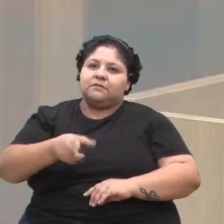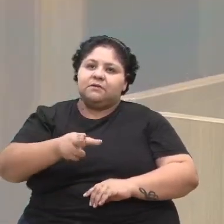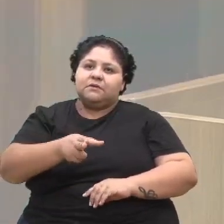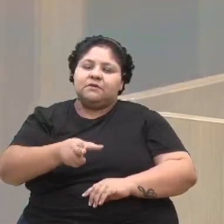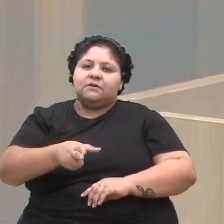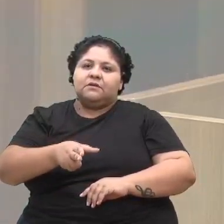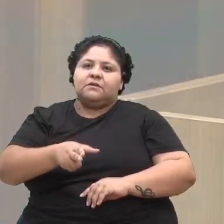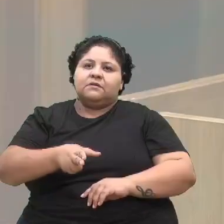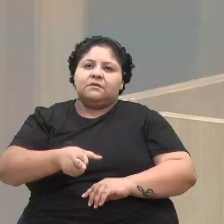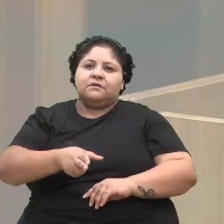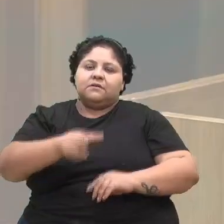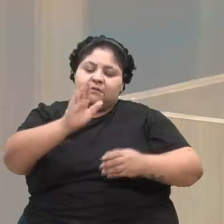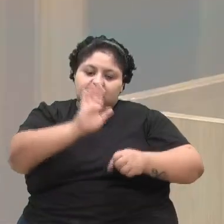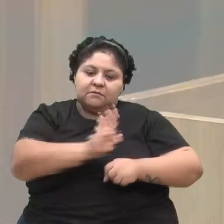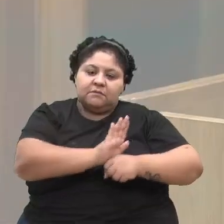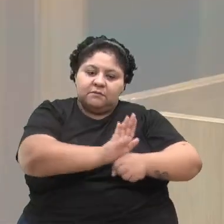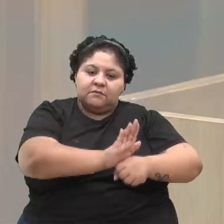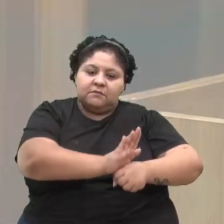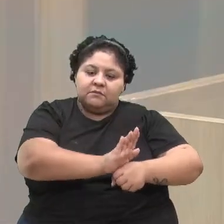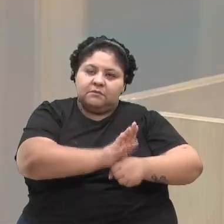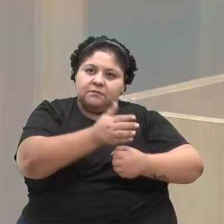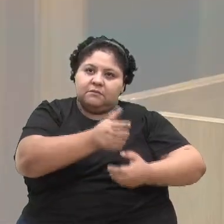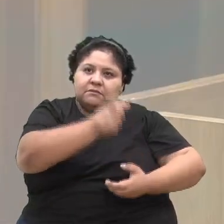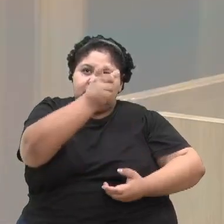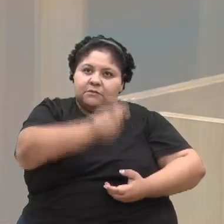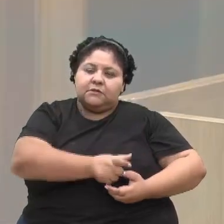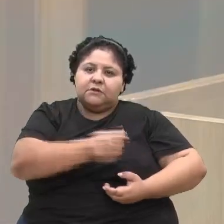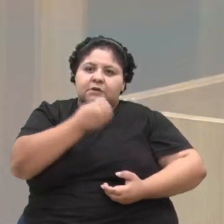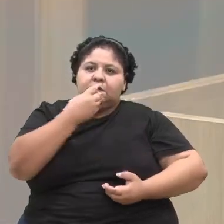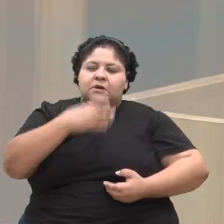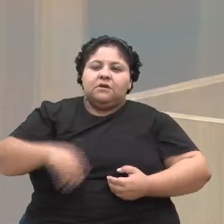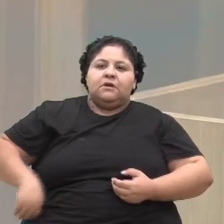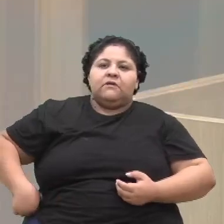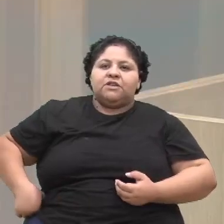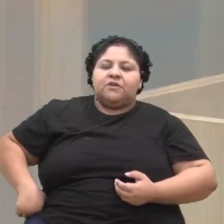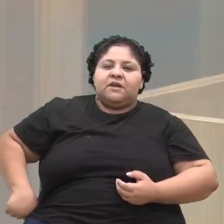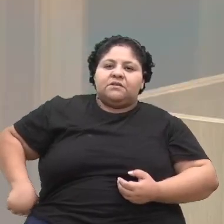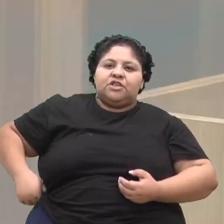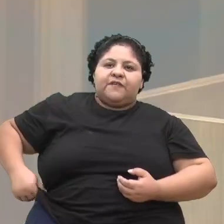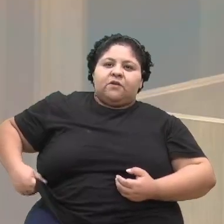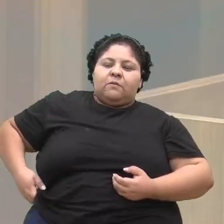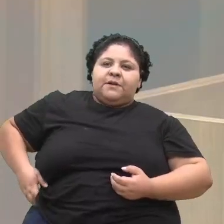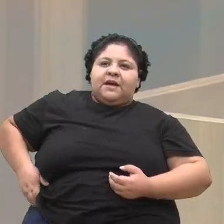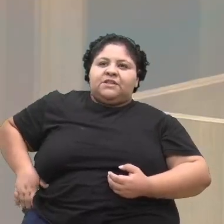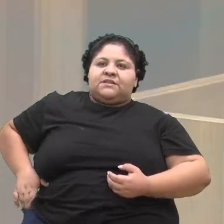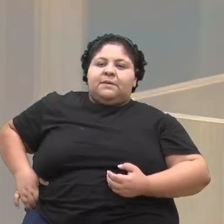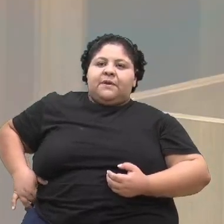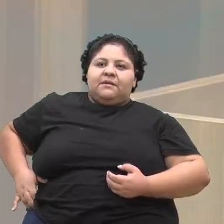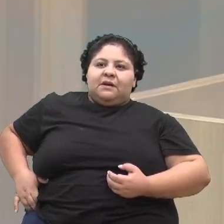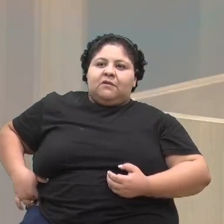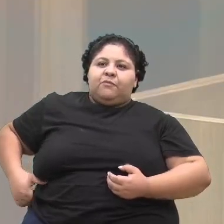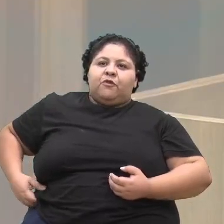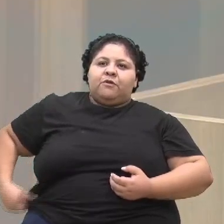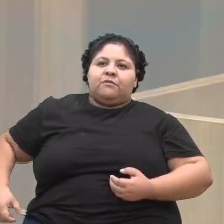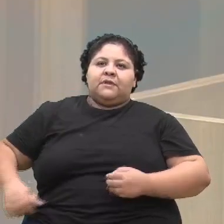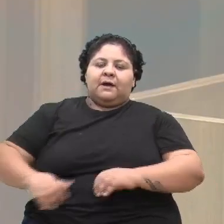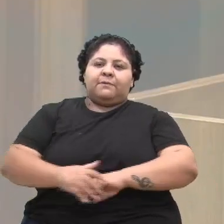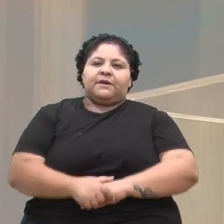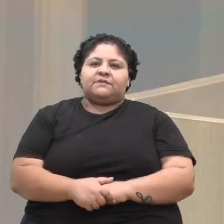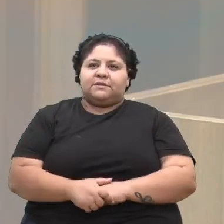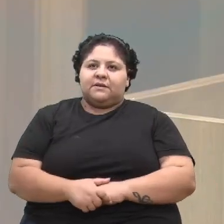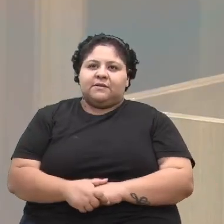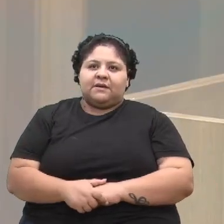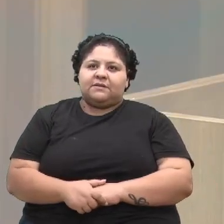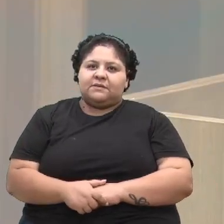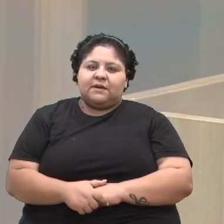são recompensas muito boas, entendem? E isso eu passei para os meus filhos também. Eles também, eu